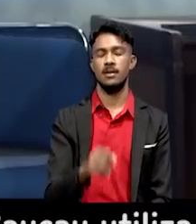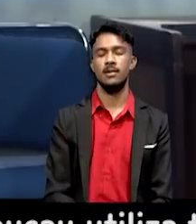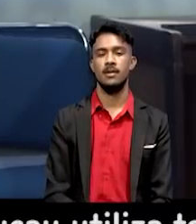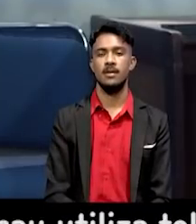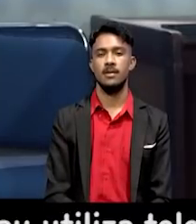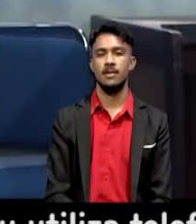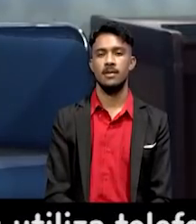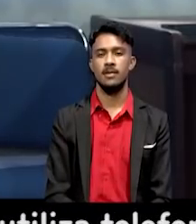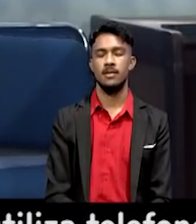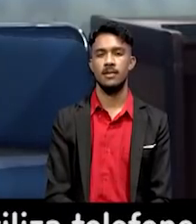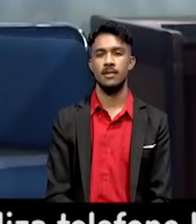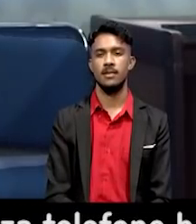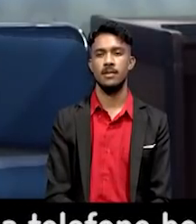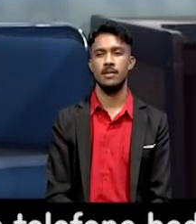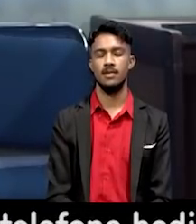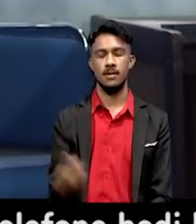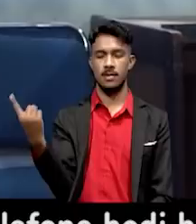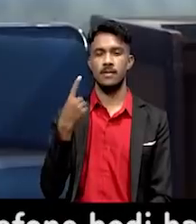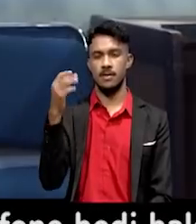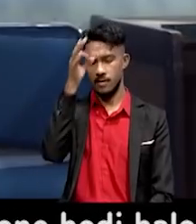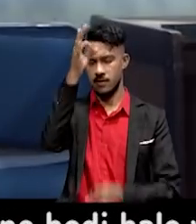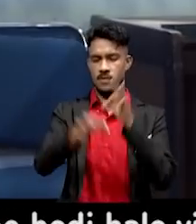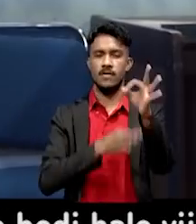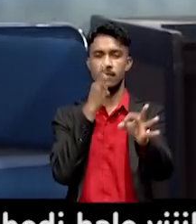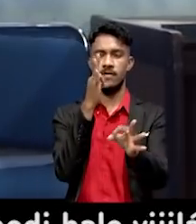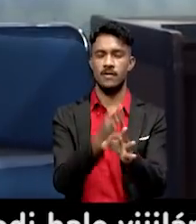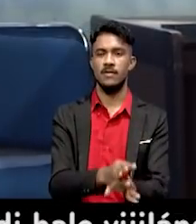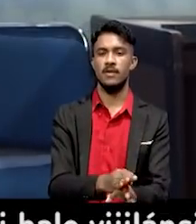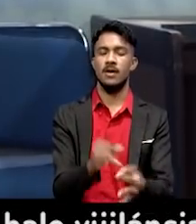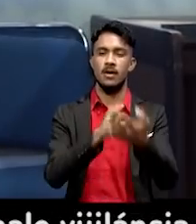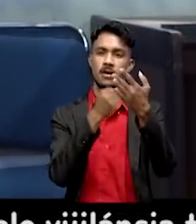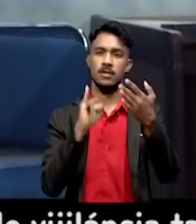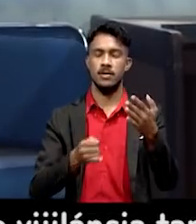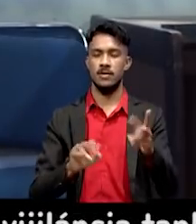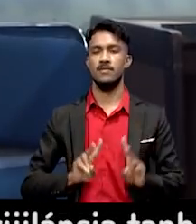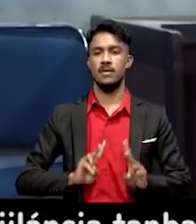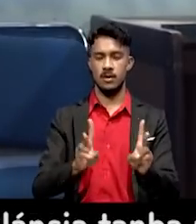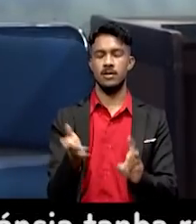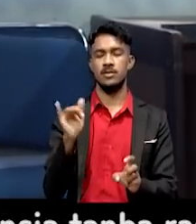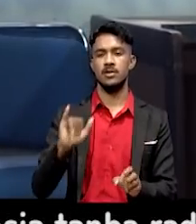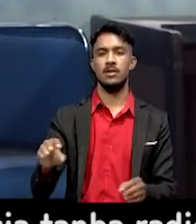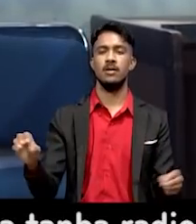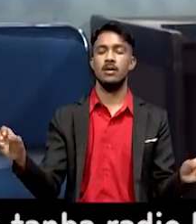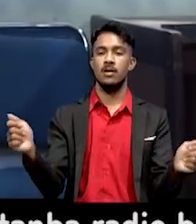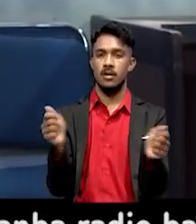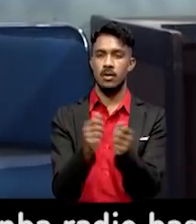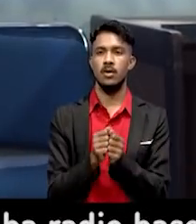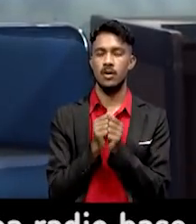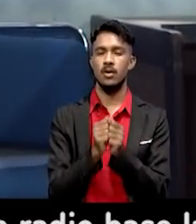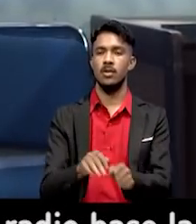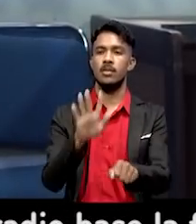sei continua fiar ba figura resistência sira, ho laço de amizade